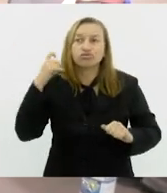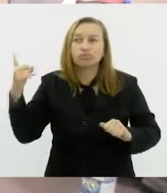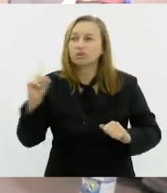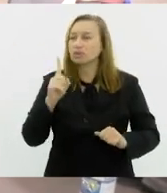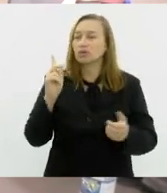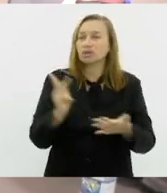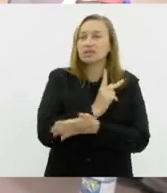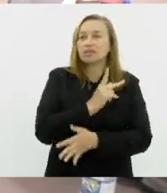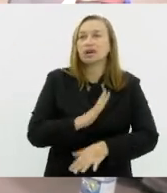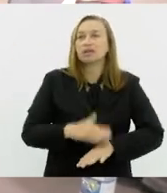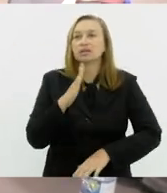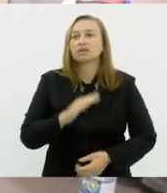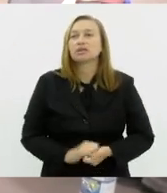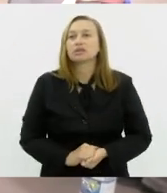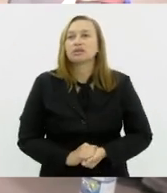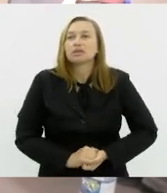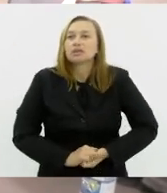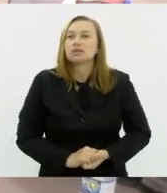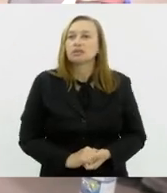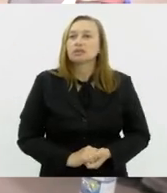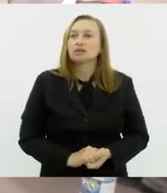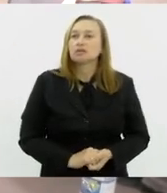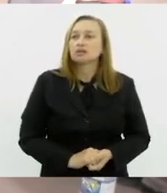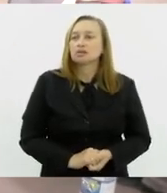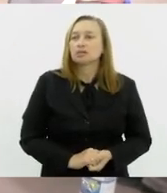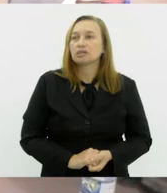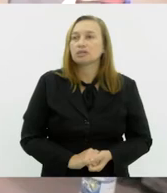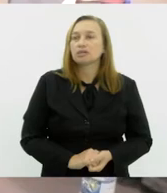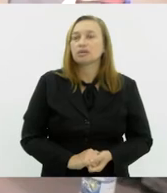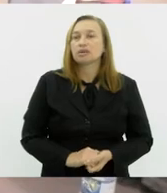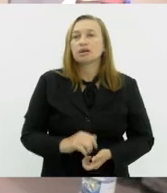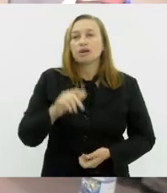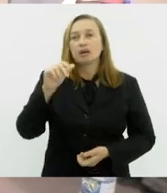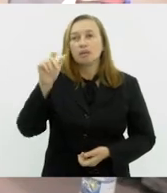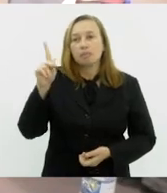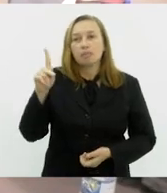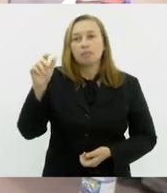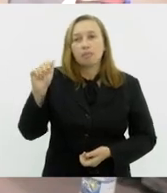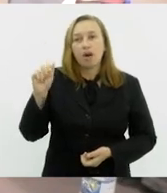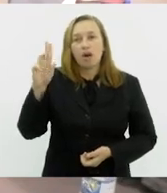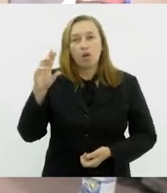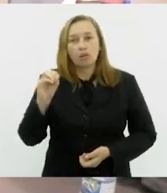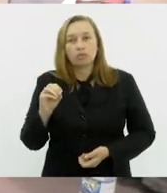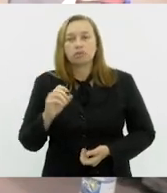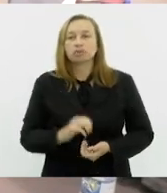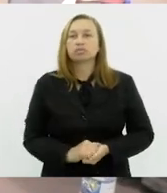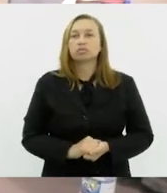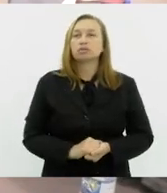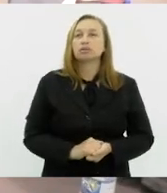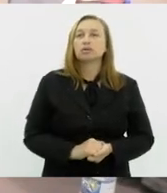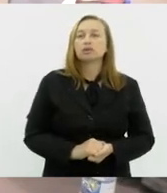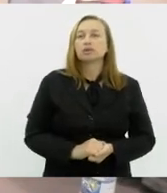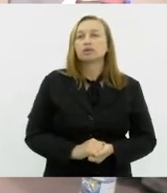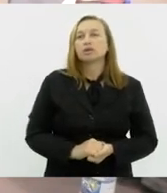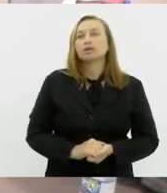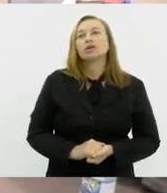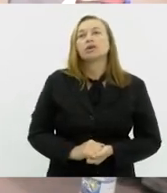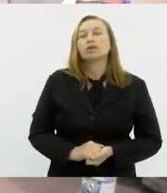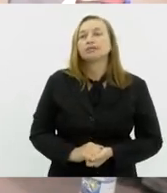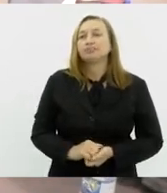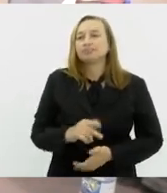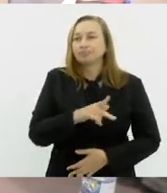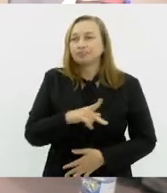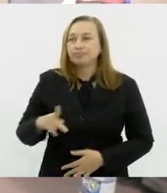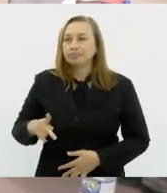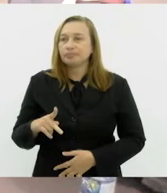Boa noite. Boa tarde. Muito obrigado. Senhor Paulo Oscar Saad, presidente da Associação do Morador Santa Teresa. Por